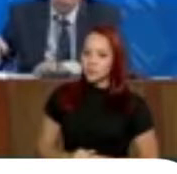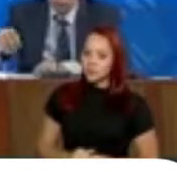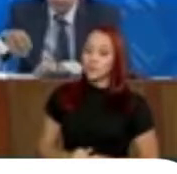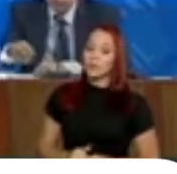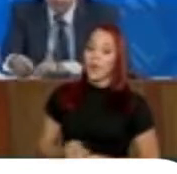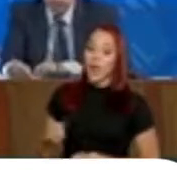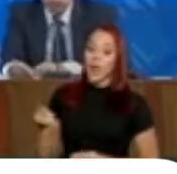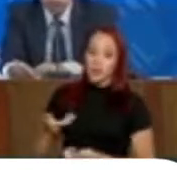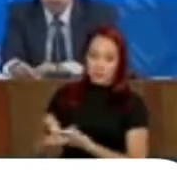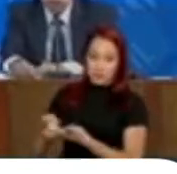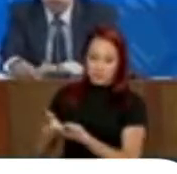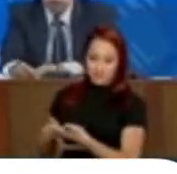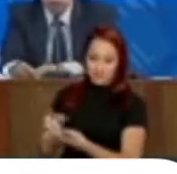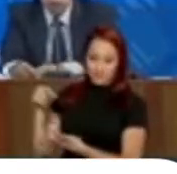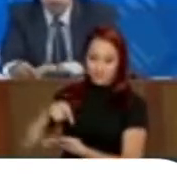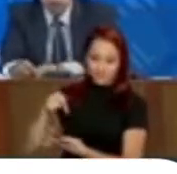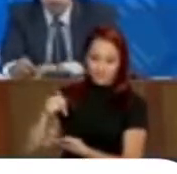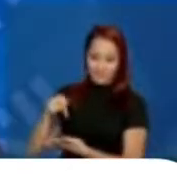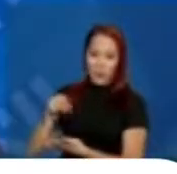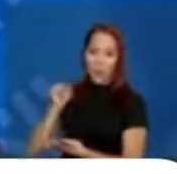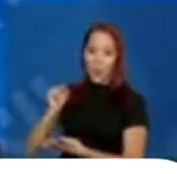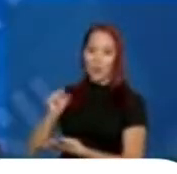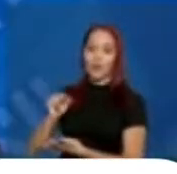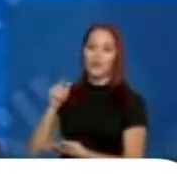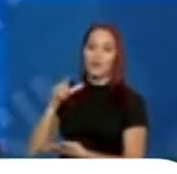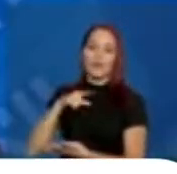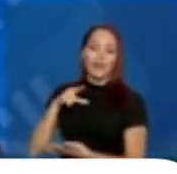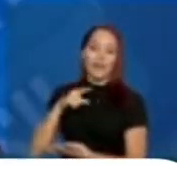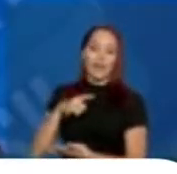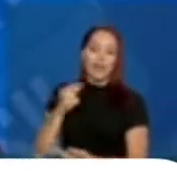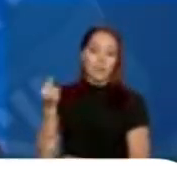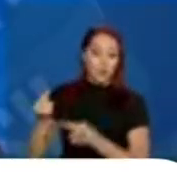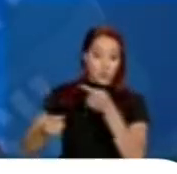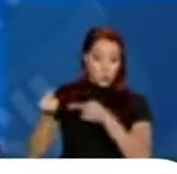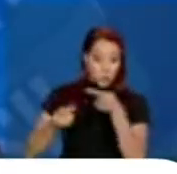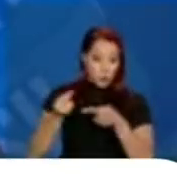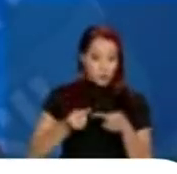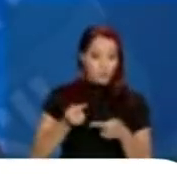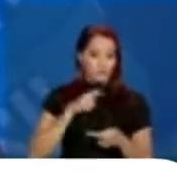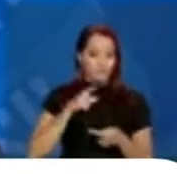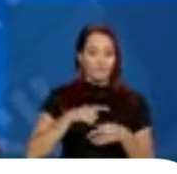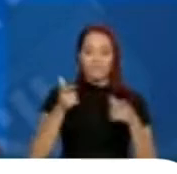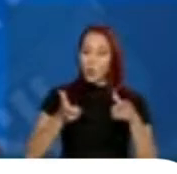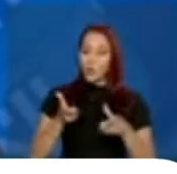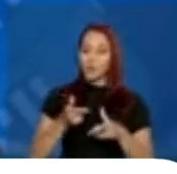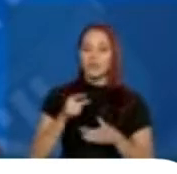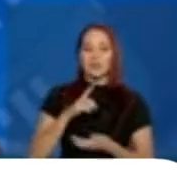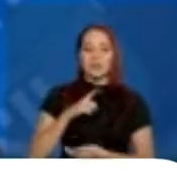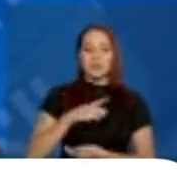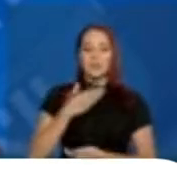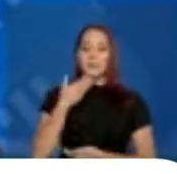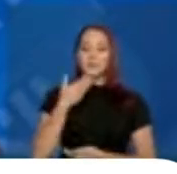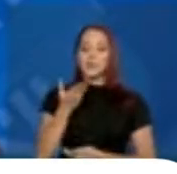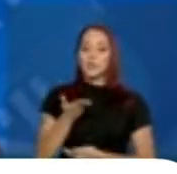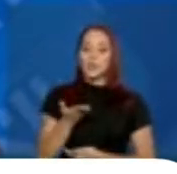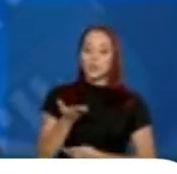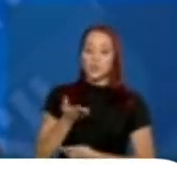Isso aqui é dentro de discussões que existem hoje. Existe um pedido de